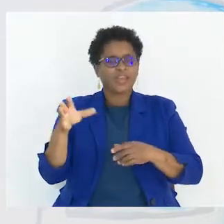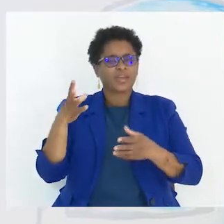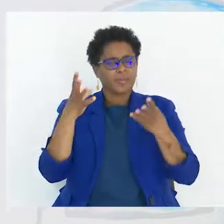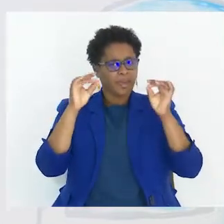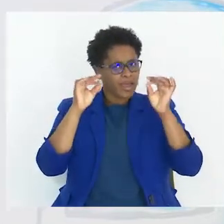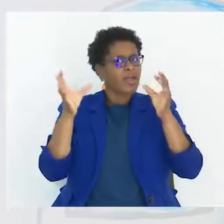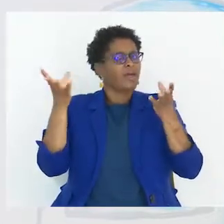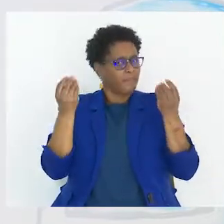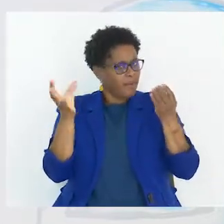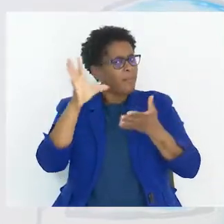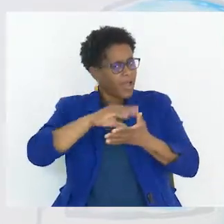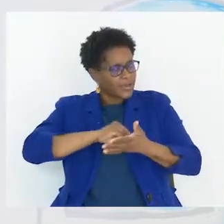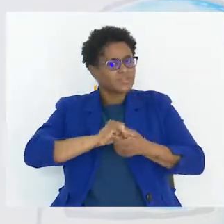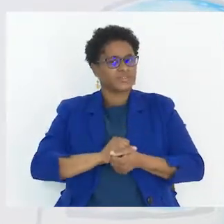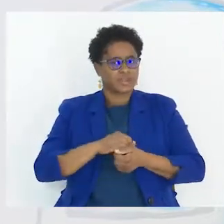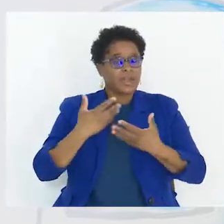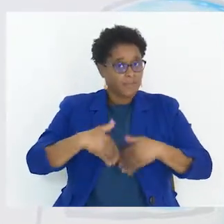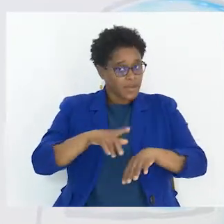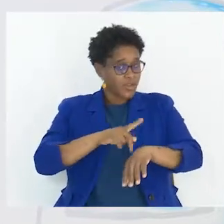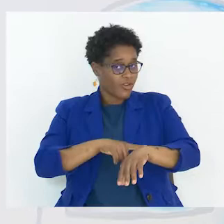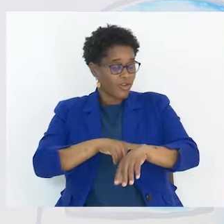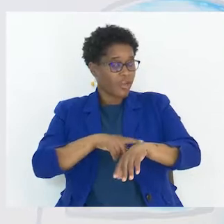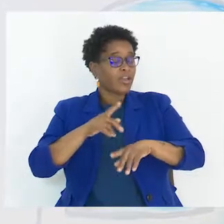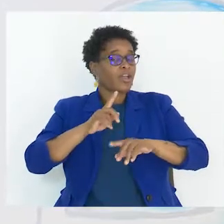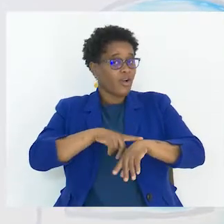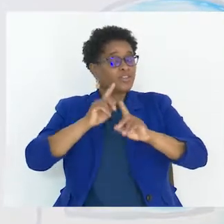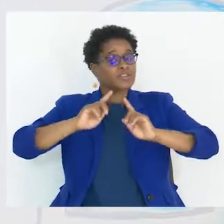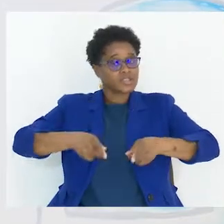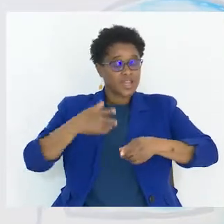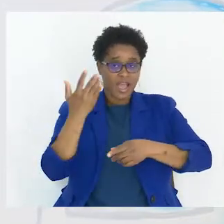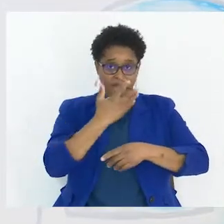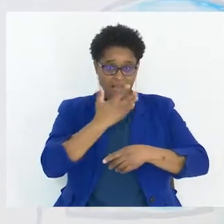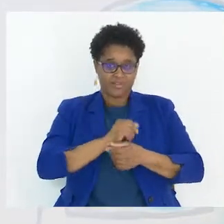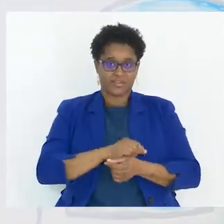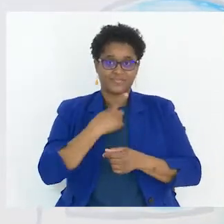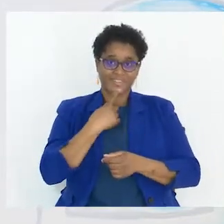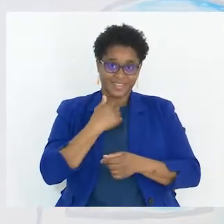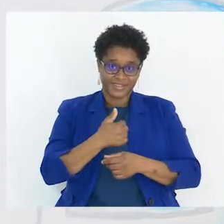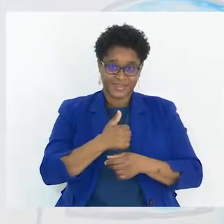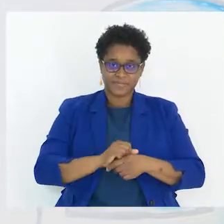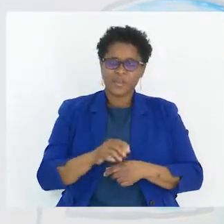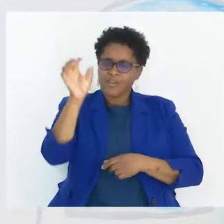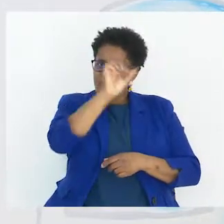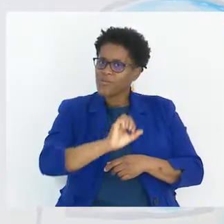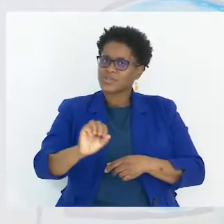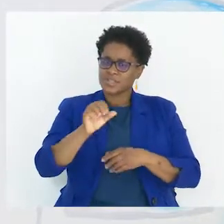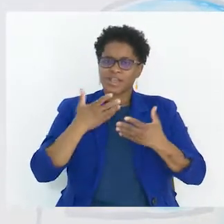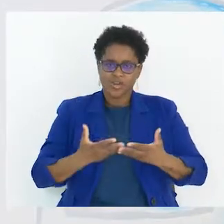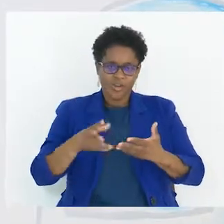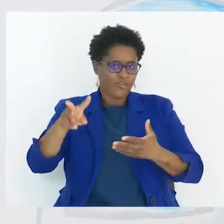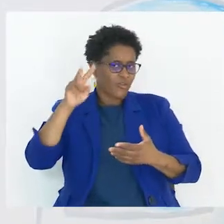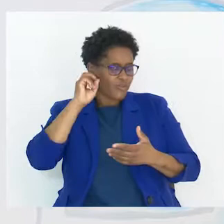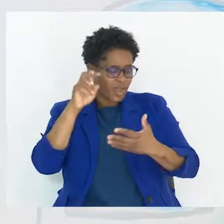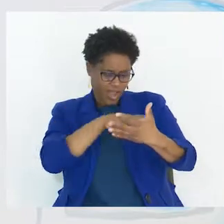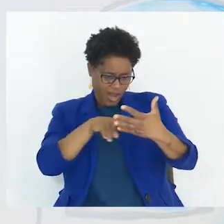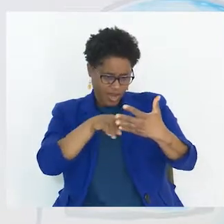ter mais brincadeiras. Mas agora é hora de darmos início à nossa aula, certo?